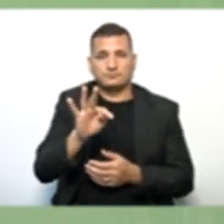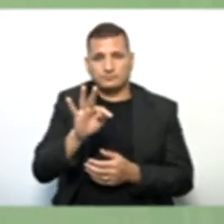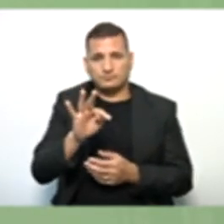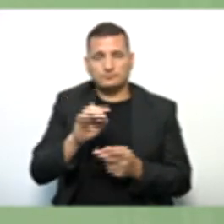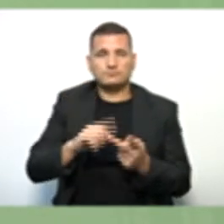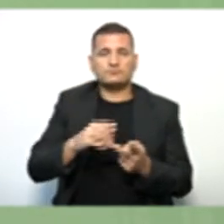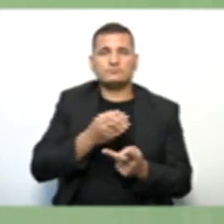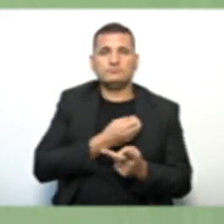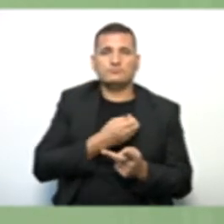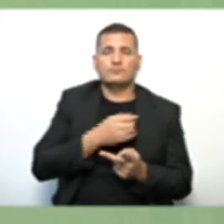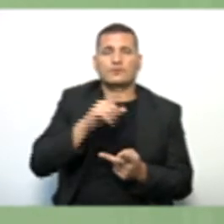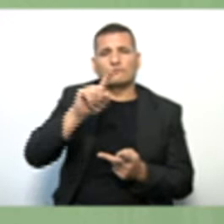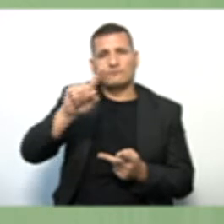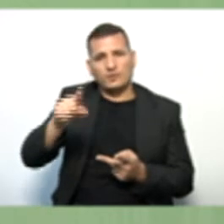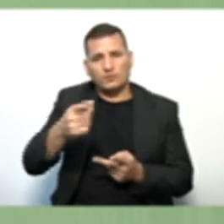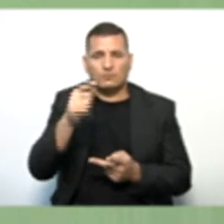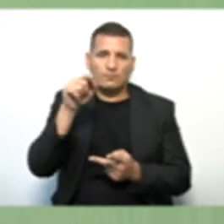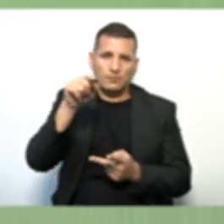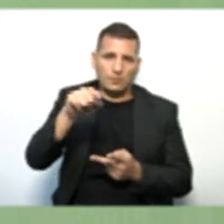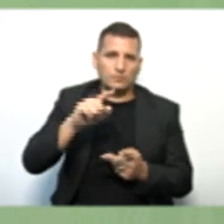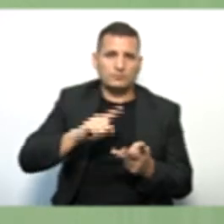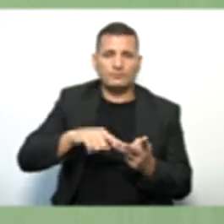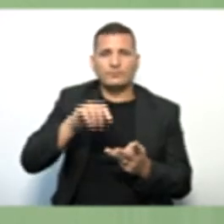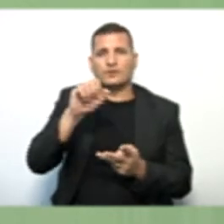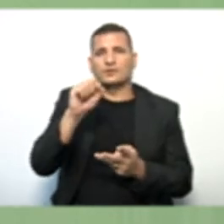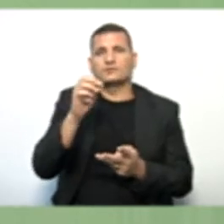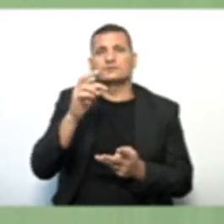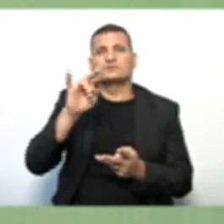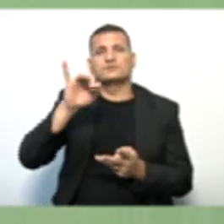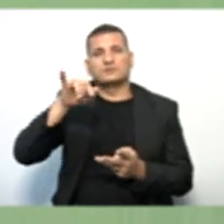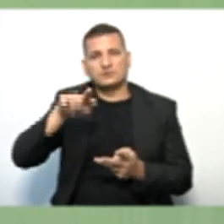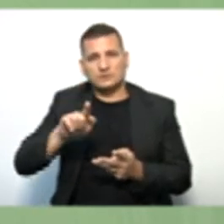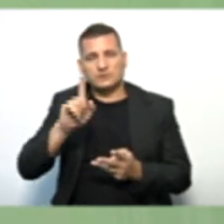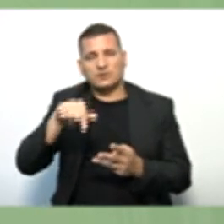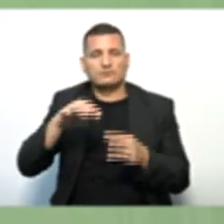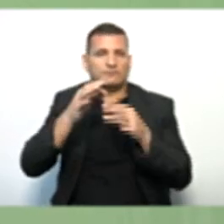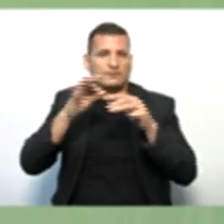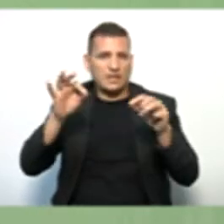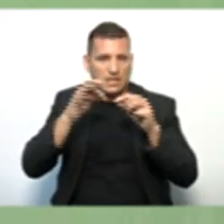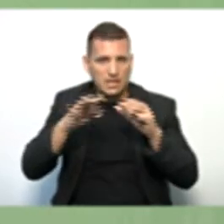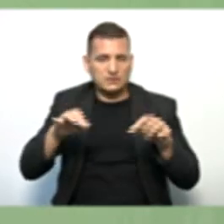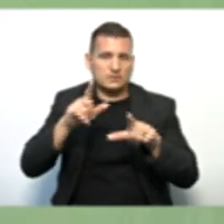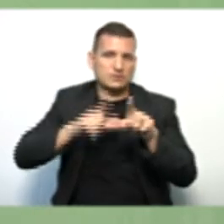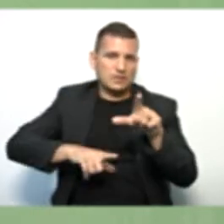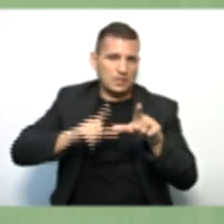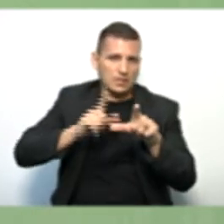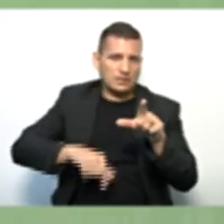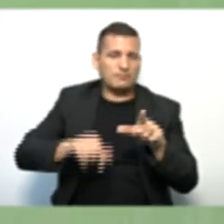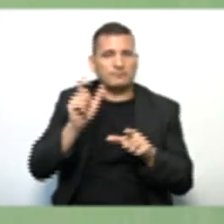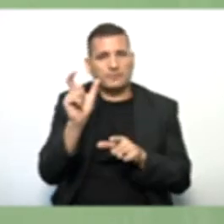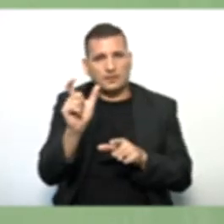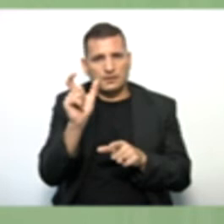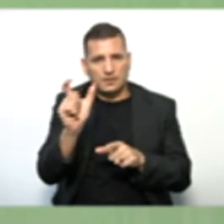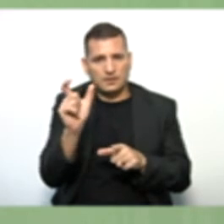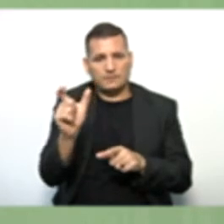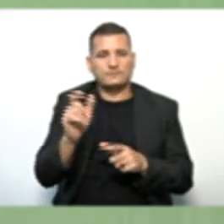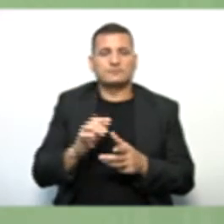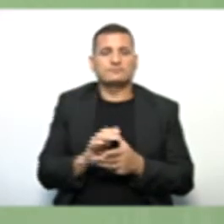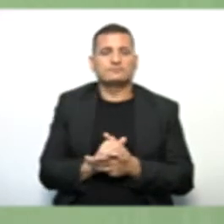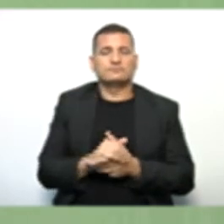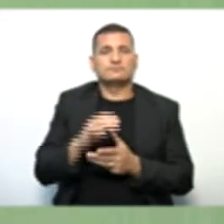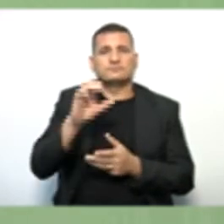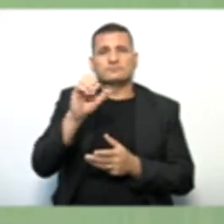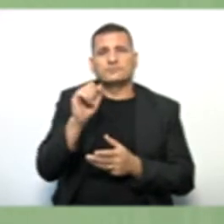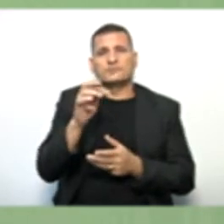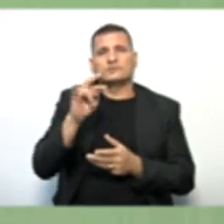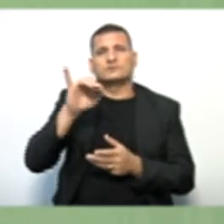ponto flutuantes, são os decimais, strings. Opa, falei strings, não sublinhei. Strings, tá bom? Que é, na realidade, string pega